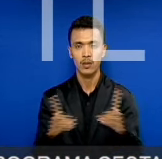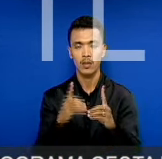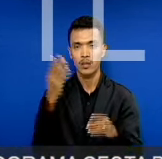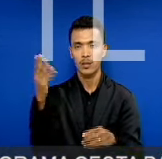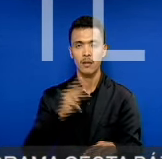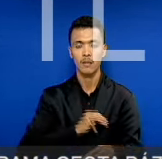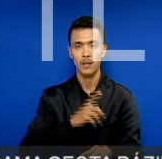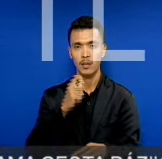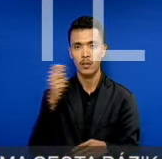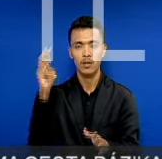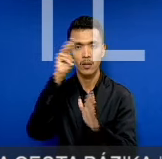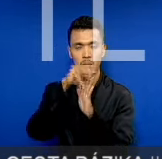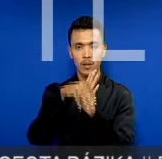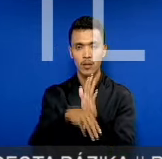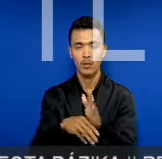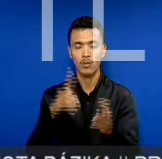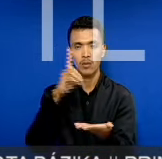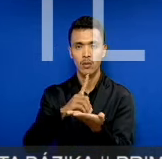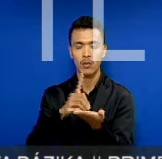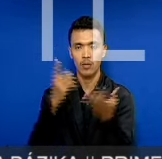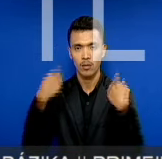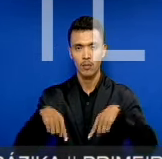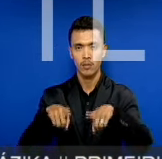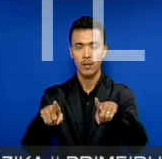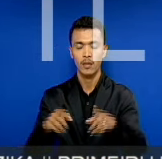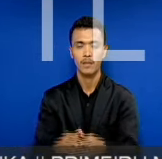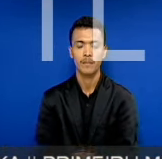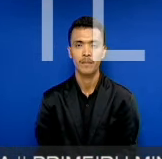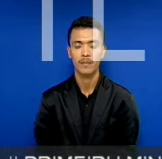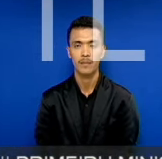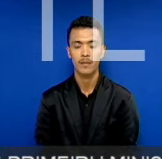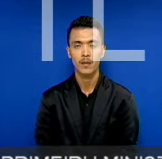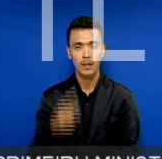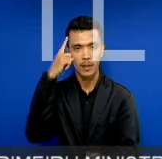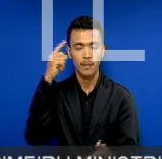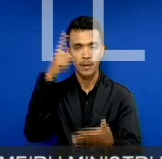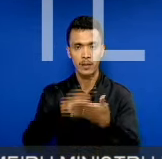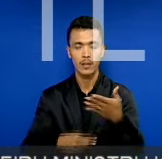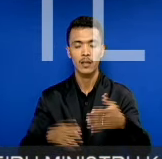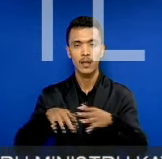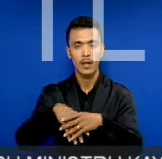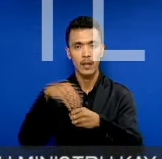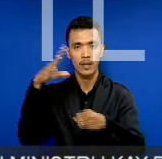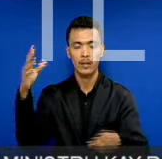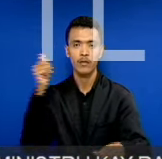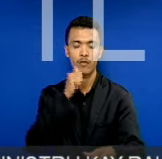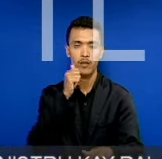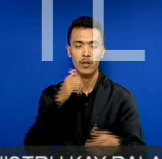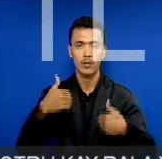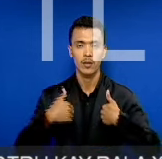parto iha aromata moin, liu minuto deit partilha sirto oquedas, laus adivina. Pabitamba sama tem que colombolik feto natarbora iha